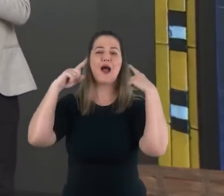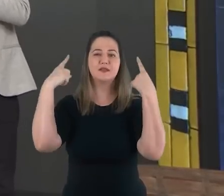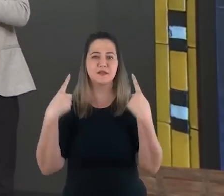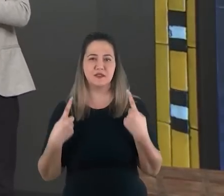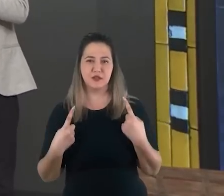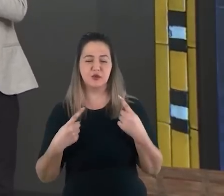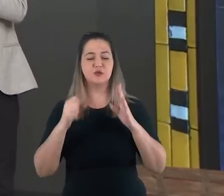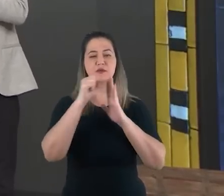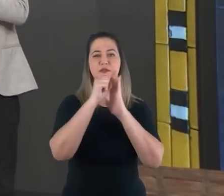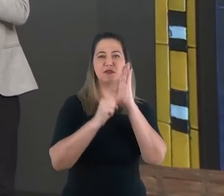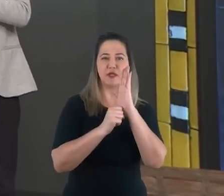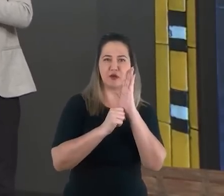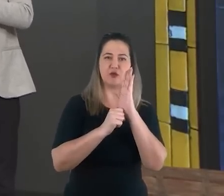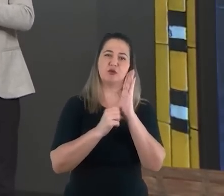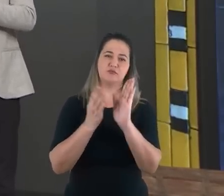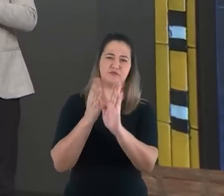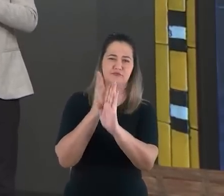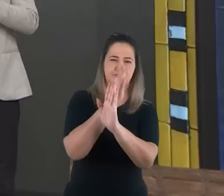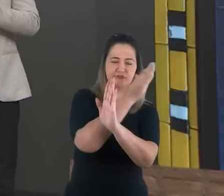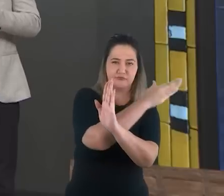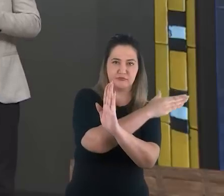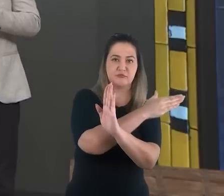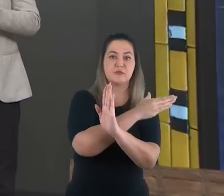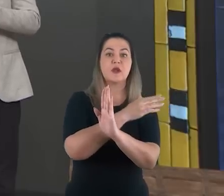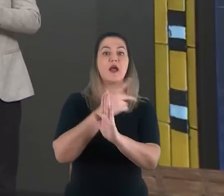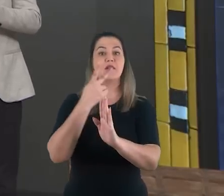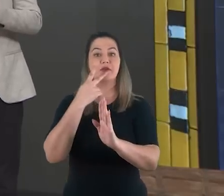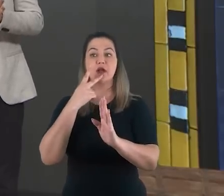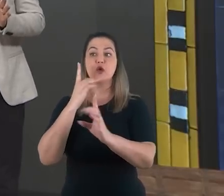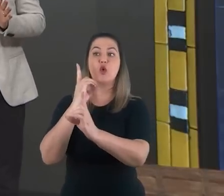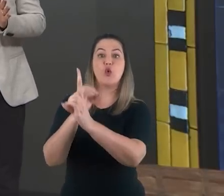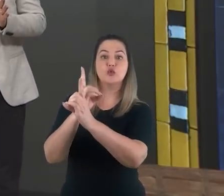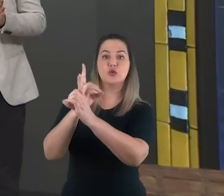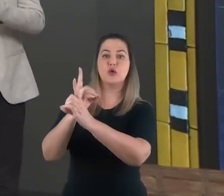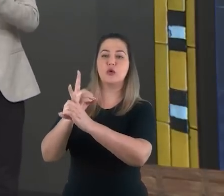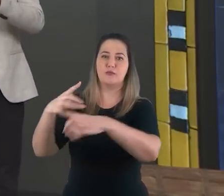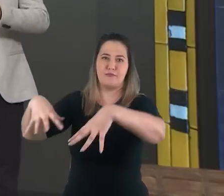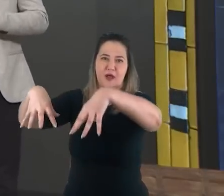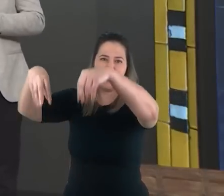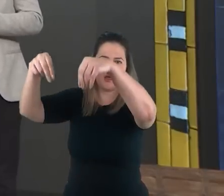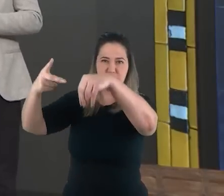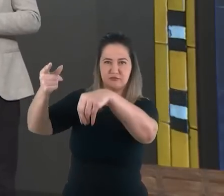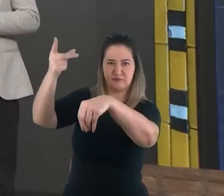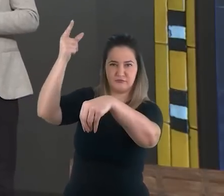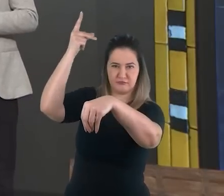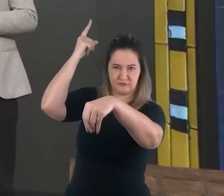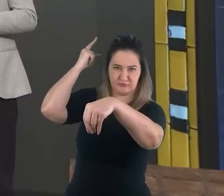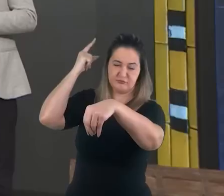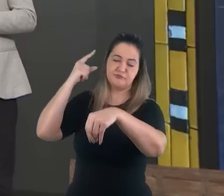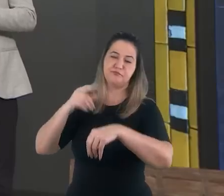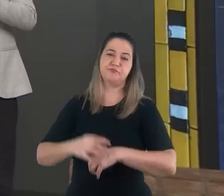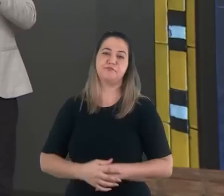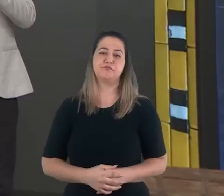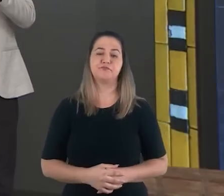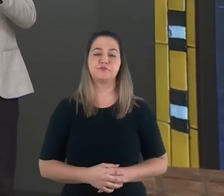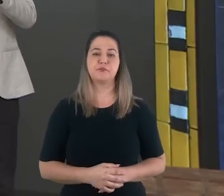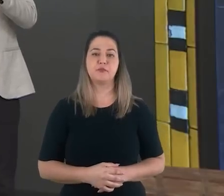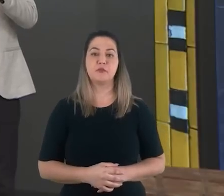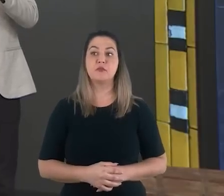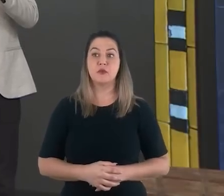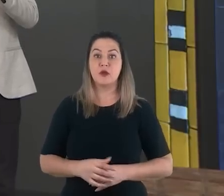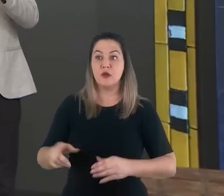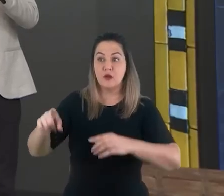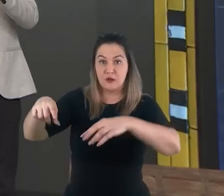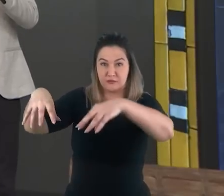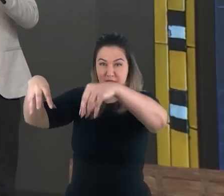foi encontrado num edifício conhecido como a Casa do Exorcista. Quem deu esse nome foram os arqueólogos, evidentemente. Esse